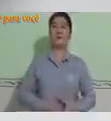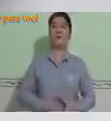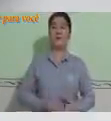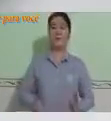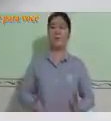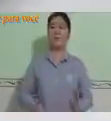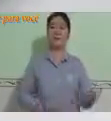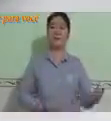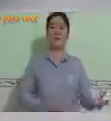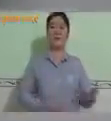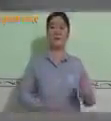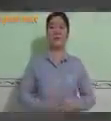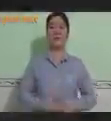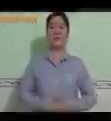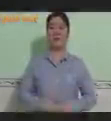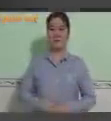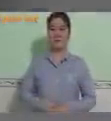doença.